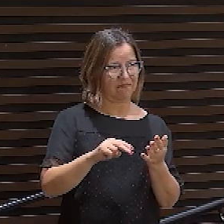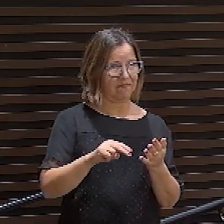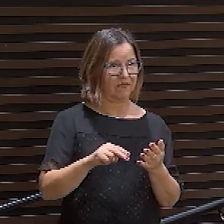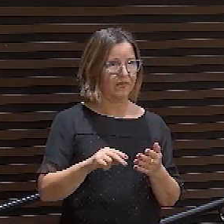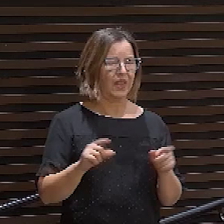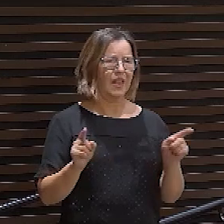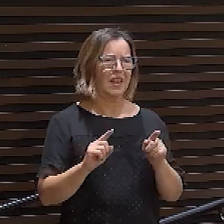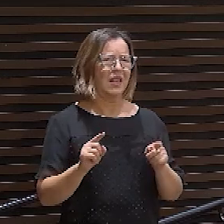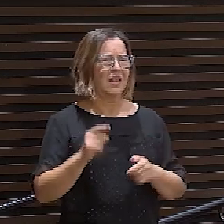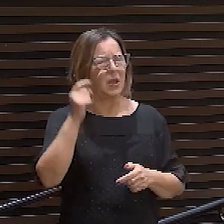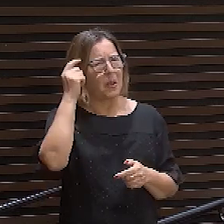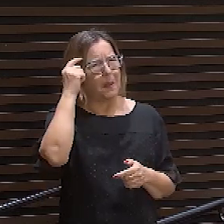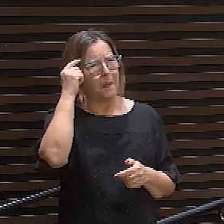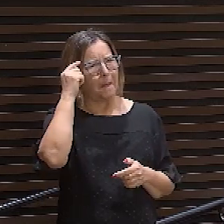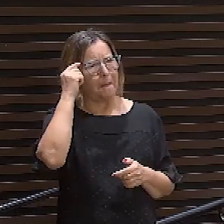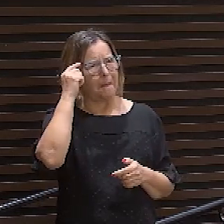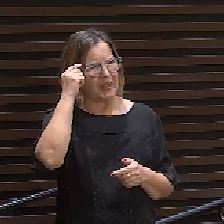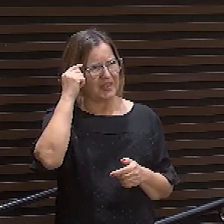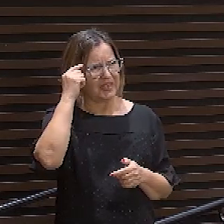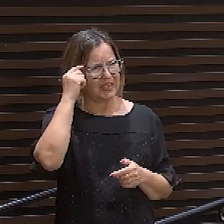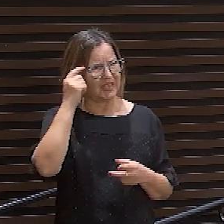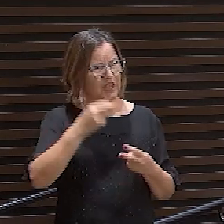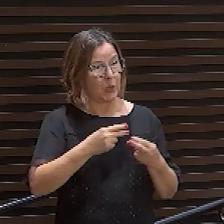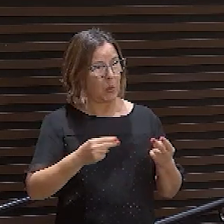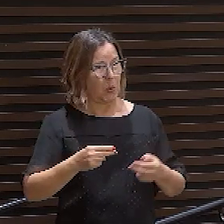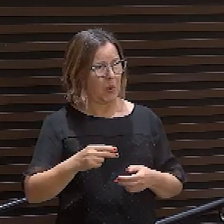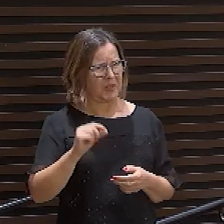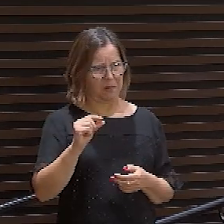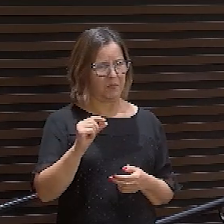poucos versículos, ali houve uma guerra.